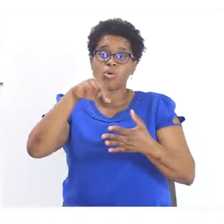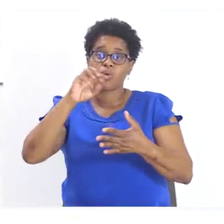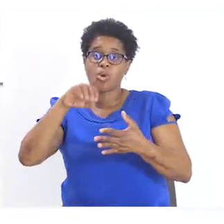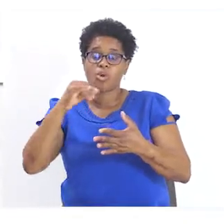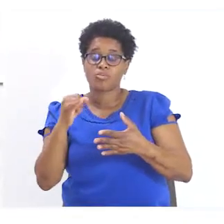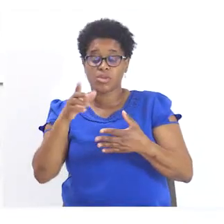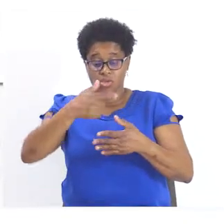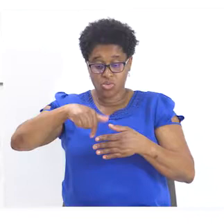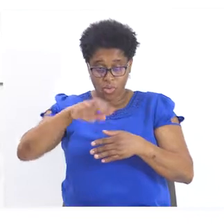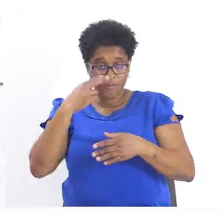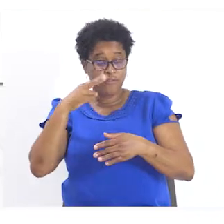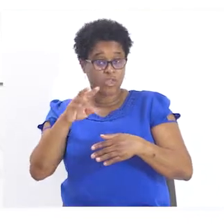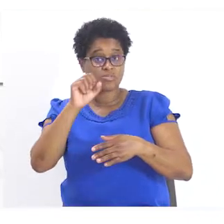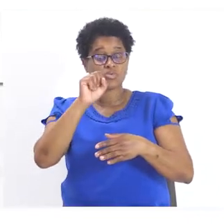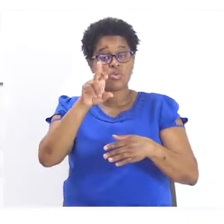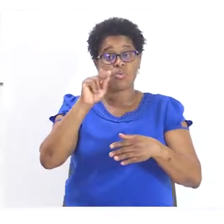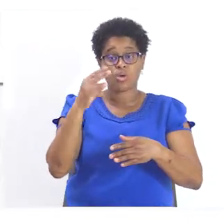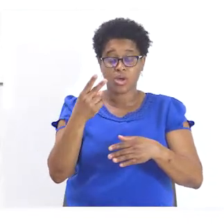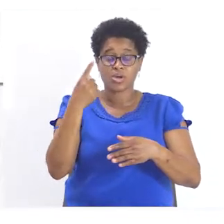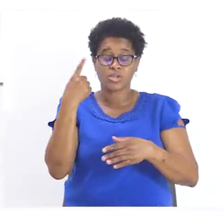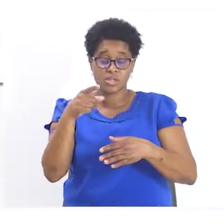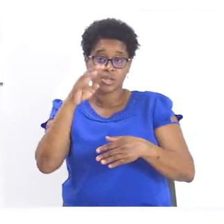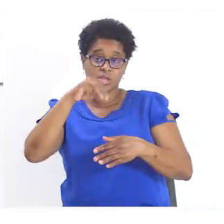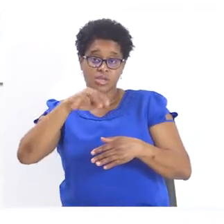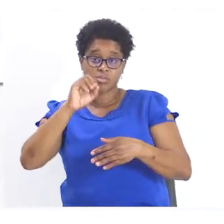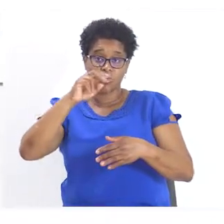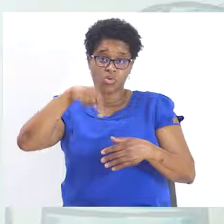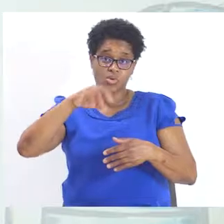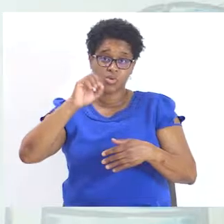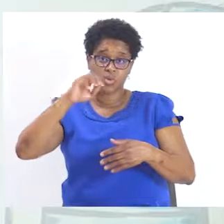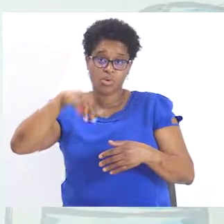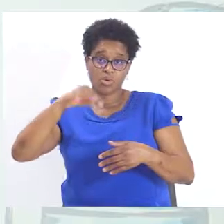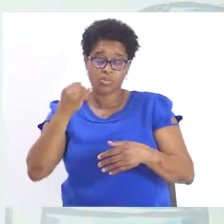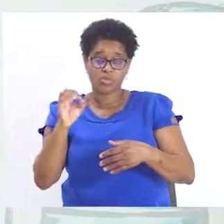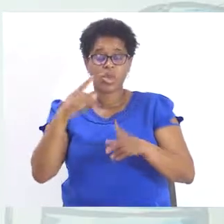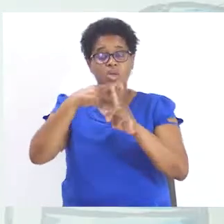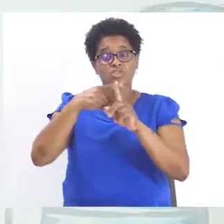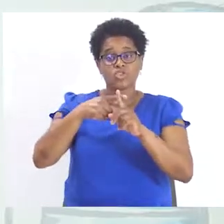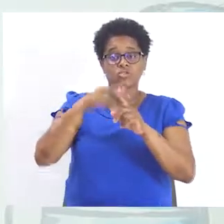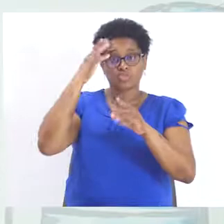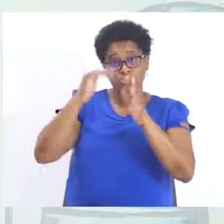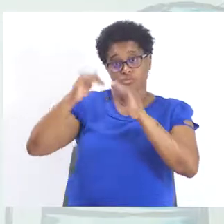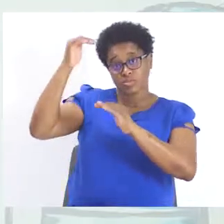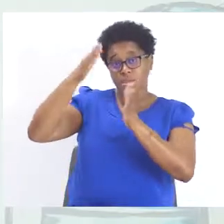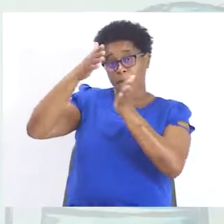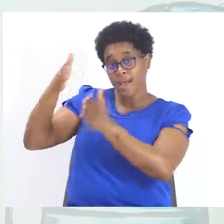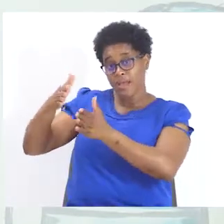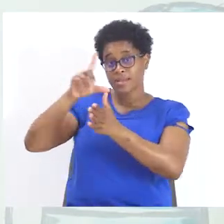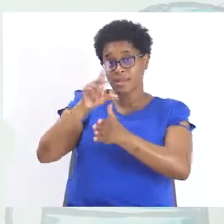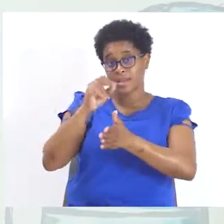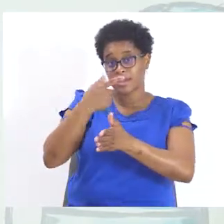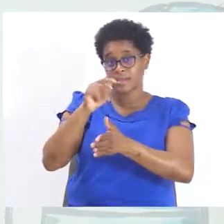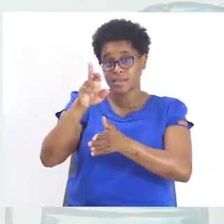vimos que o grau do monômio é a soma dos expoentes da parte literal. Então vamos somar esses